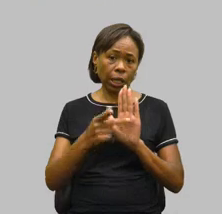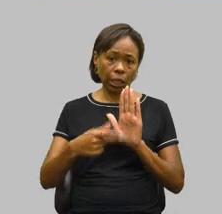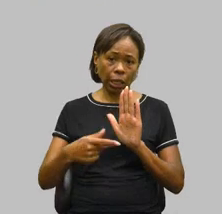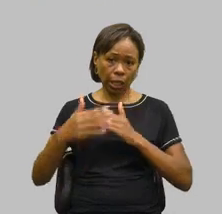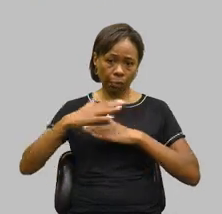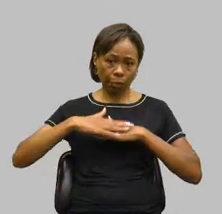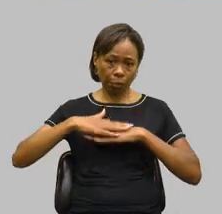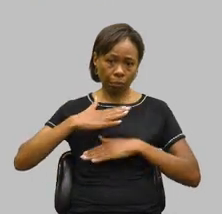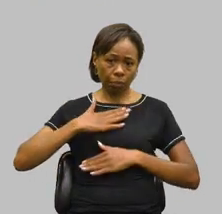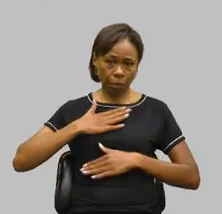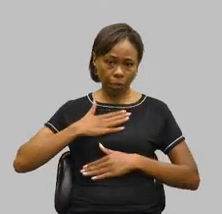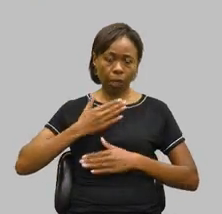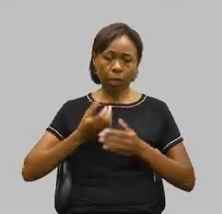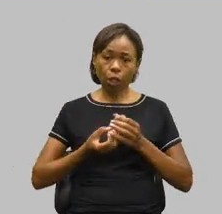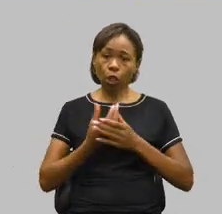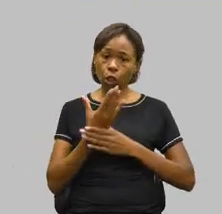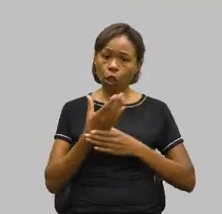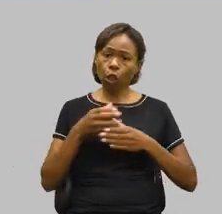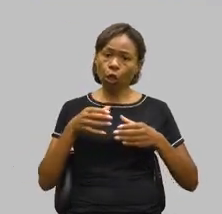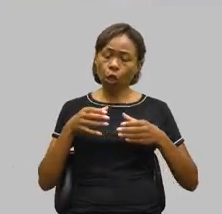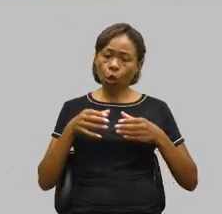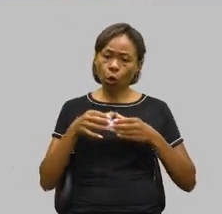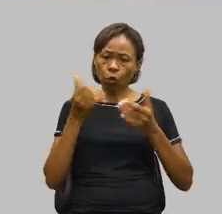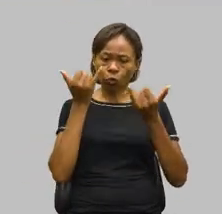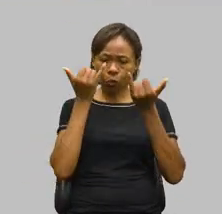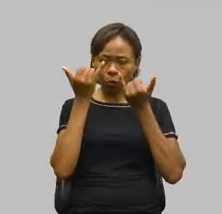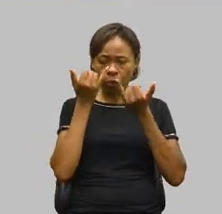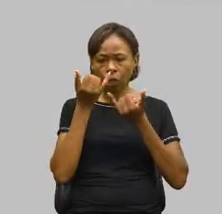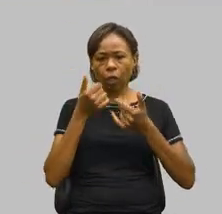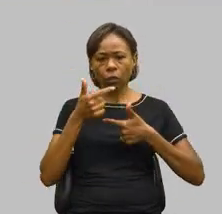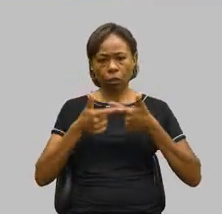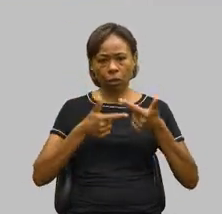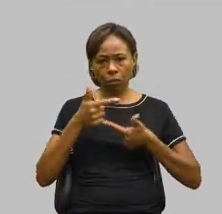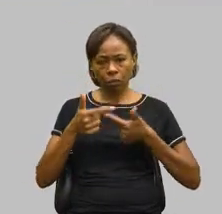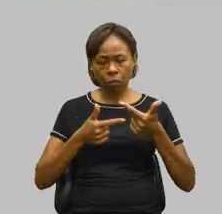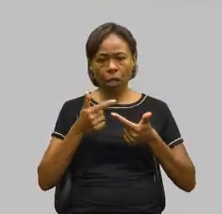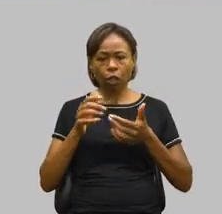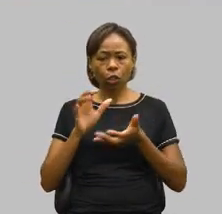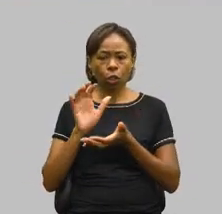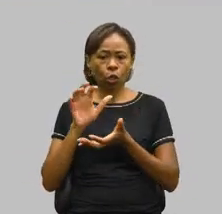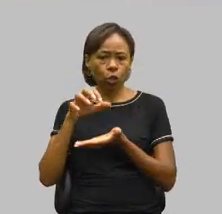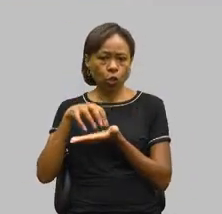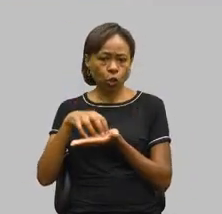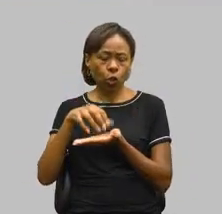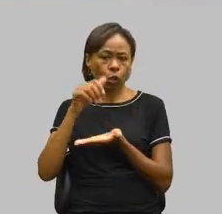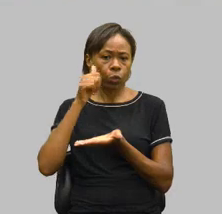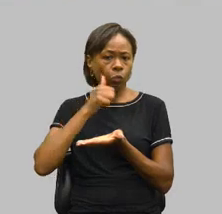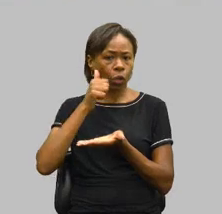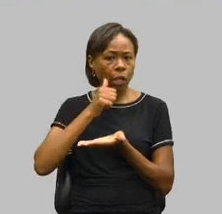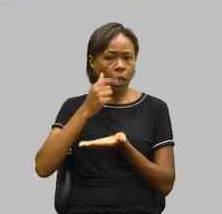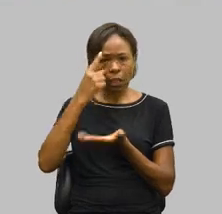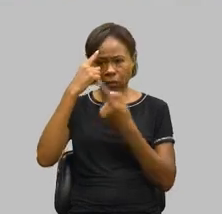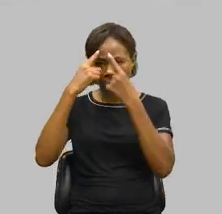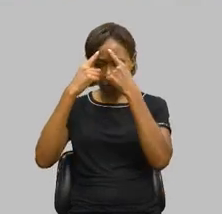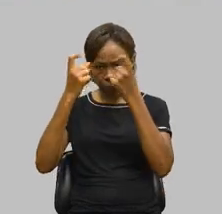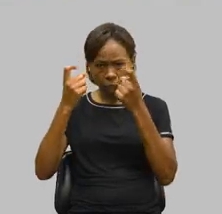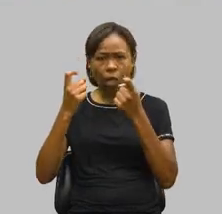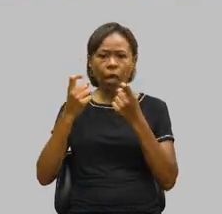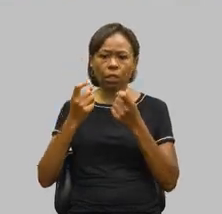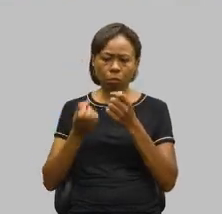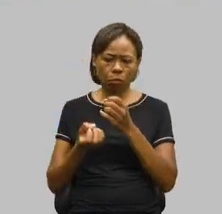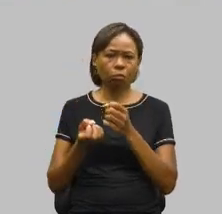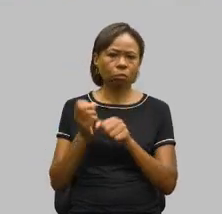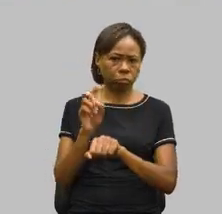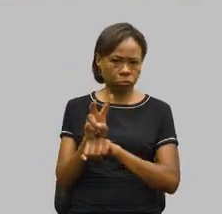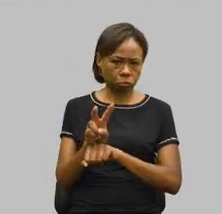cria o banco de empregos priorizando as Mulheres vítimas de violência para oportunidade de emprego todo mundo aqui sabe e quem não sabe